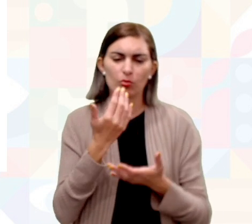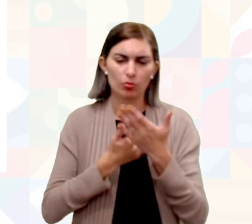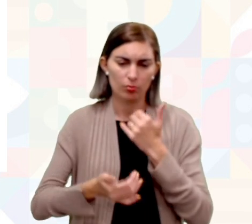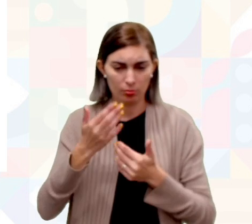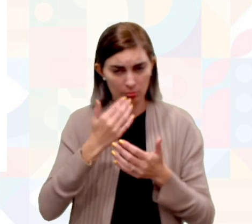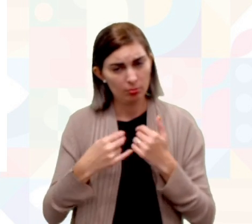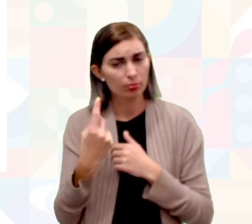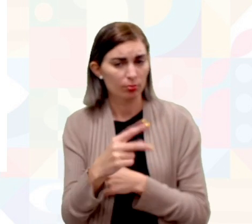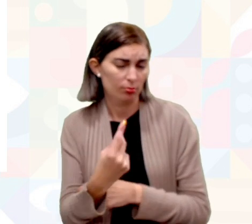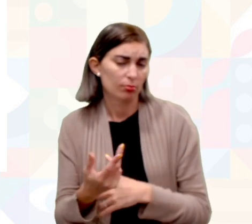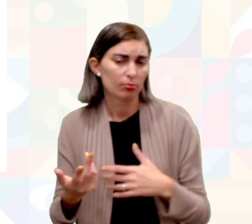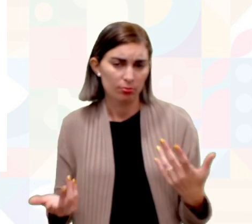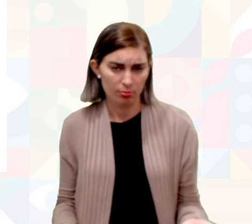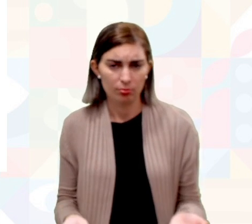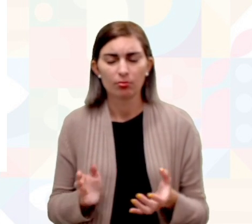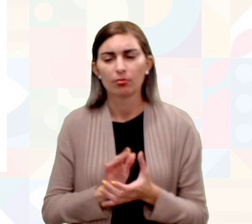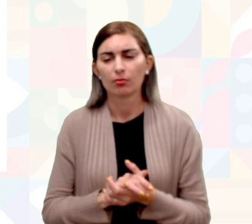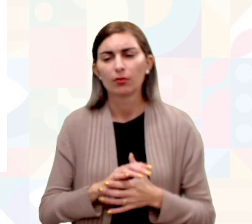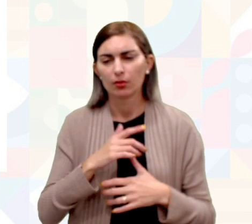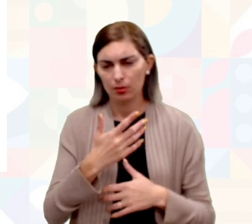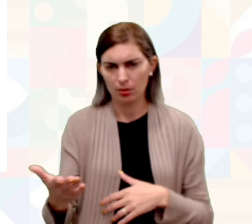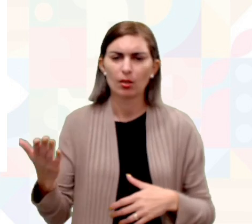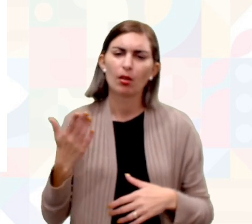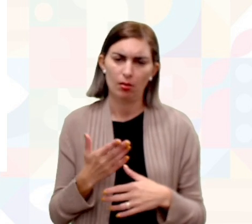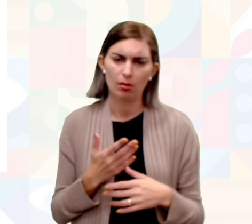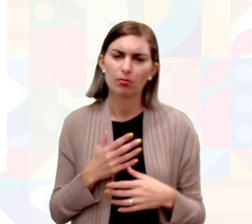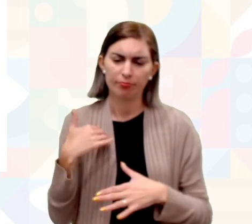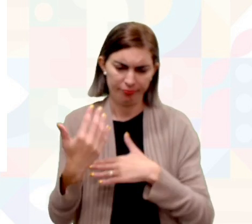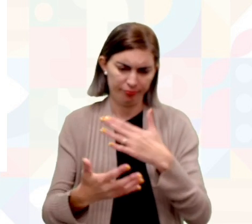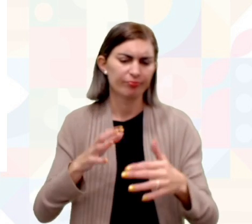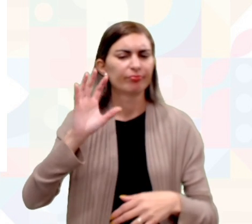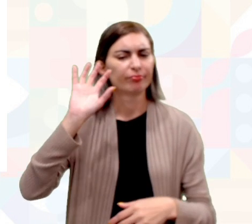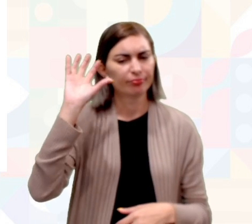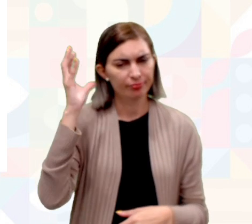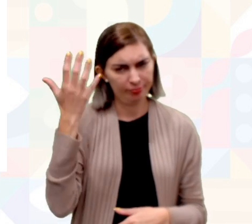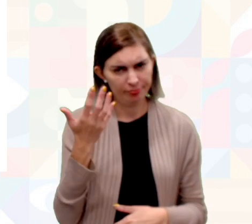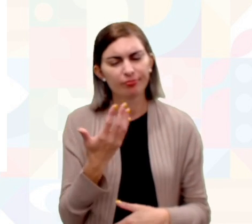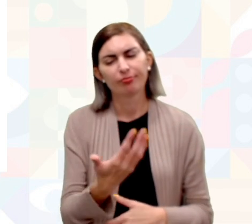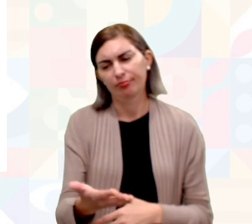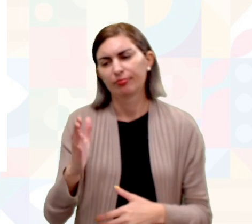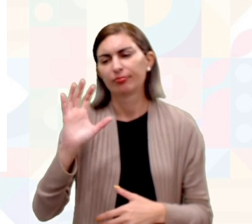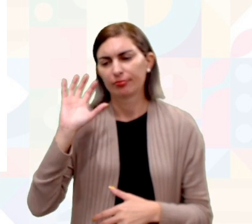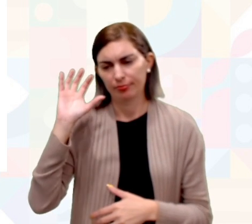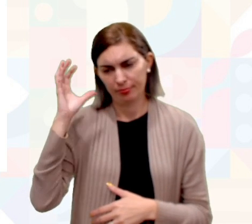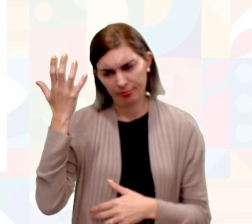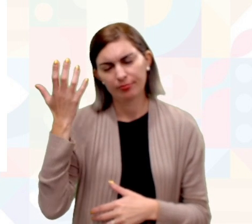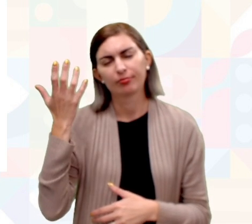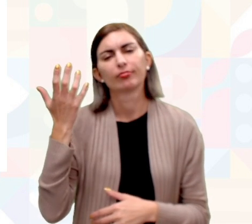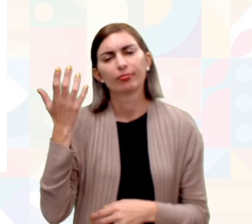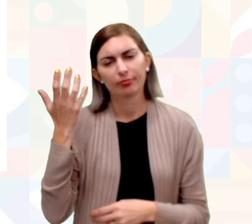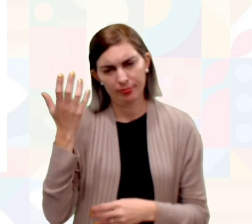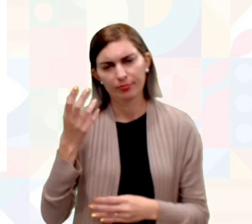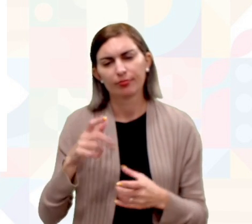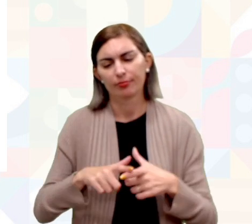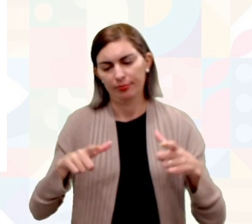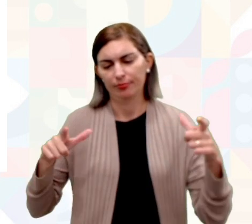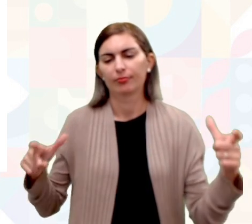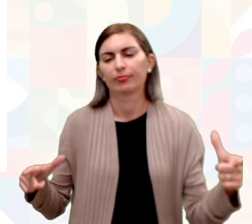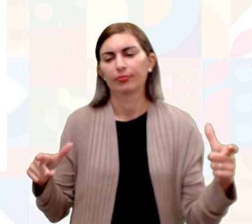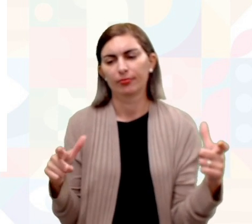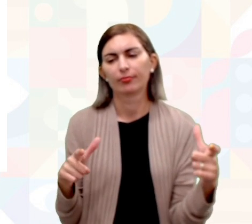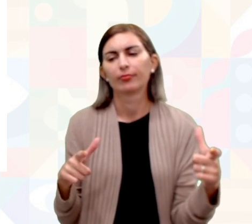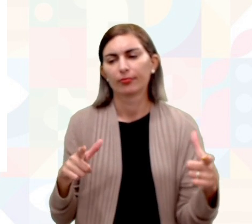trabalhador. Então, isso é muito recorrente, minha gente. Isso acontece, né, em grande quantidade,